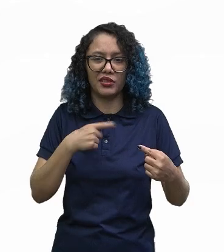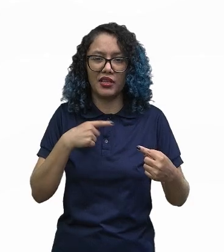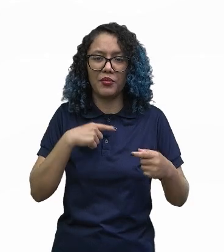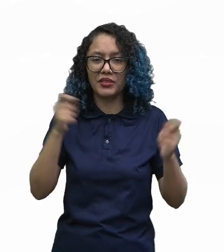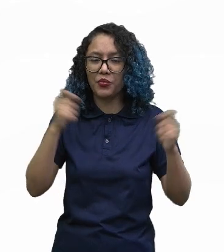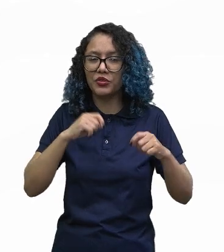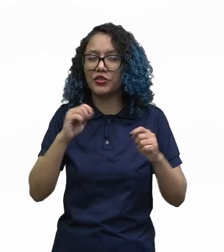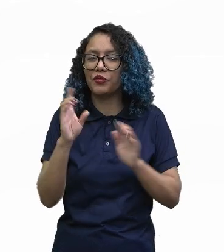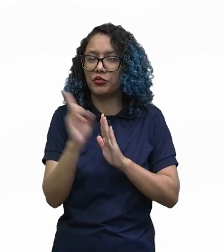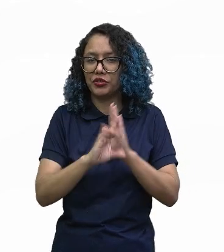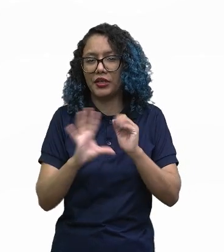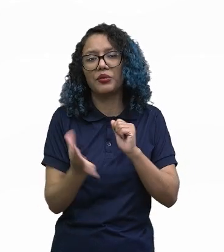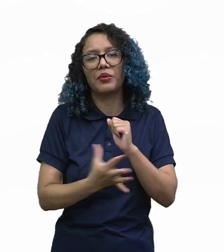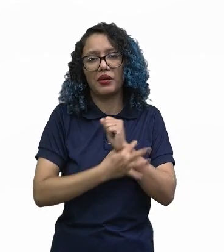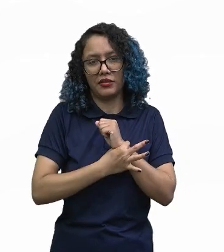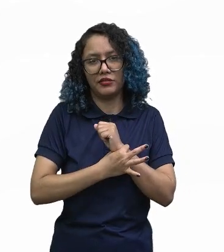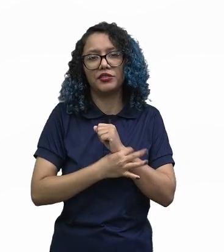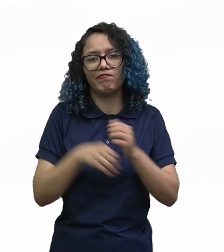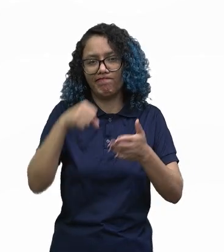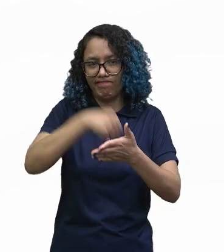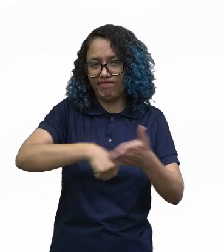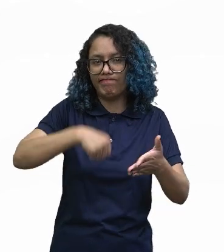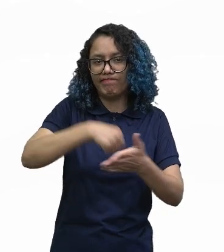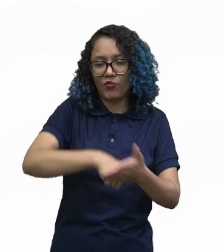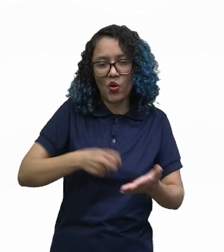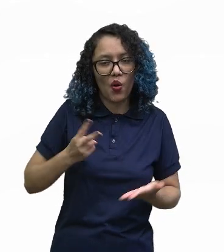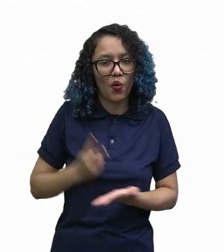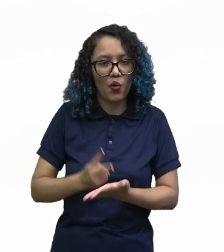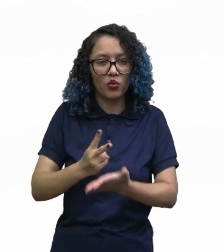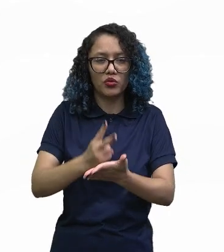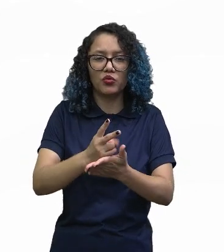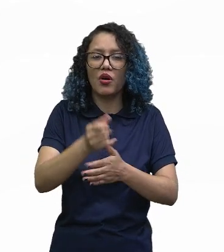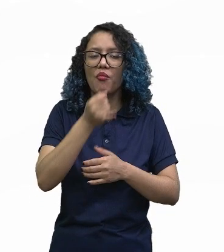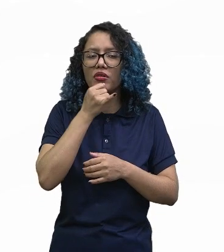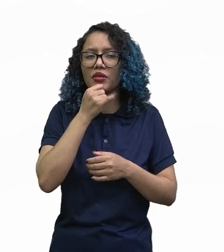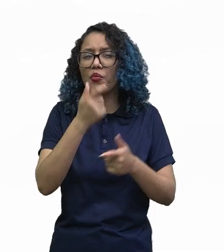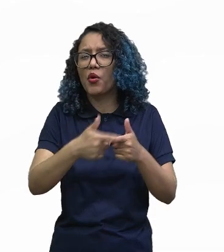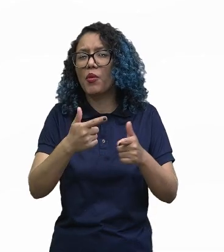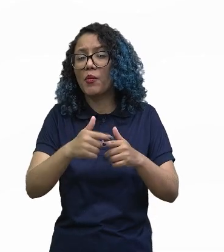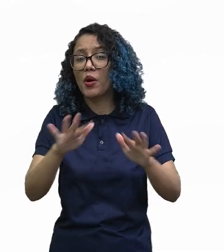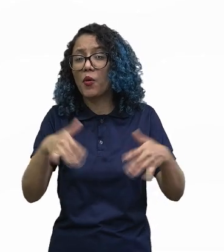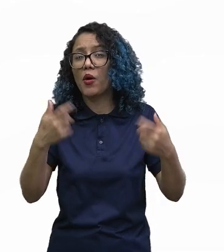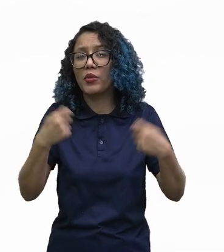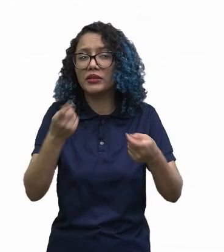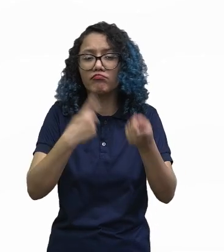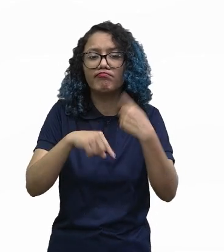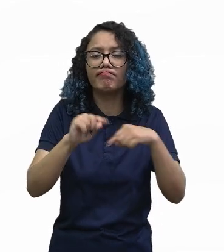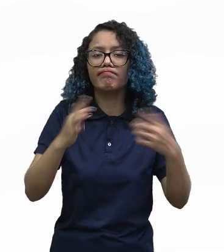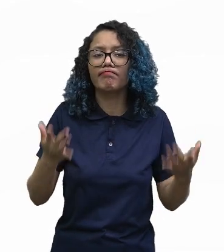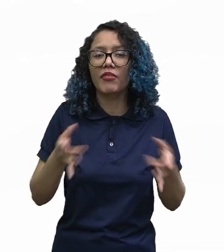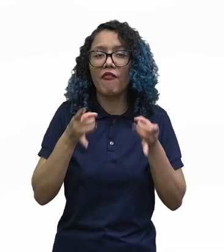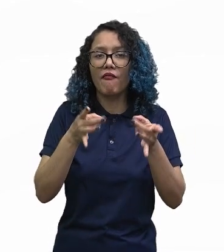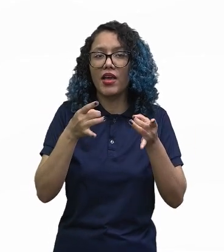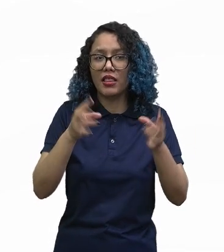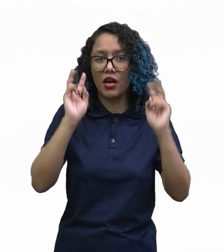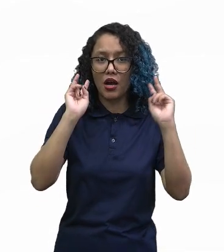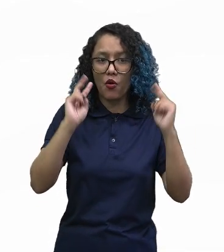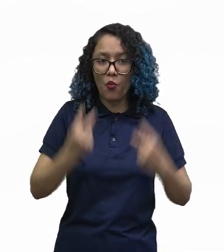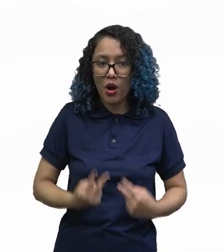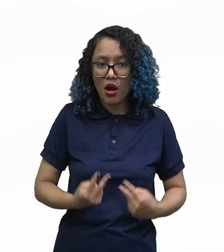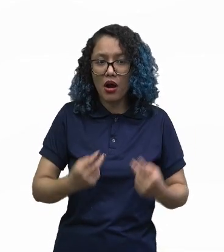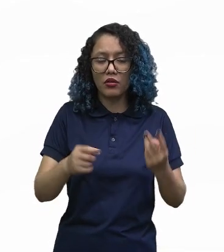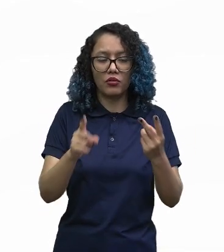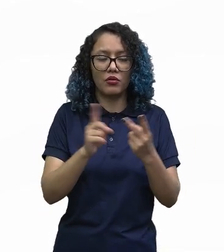desses direitos, né? Como são evidenciados pelos problemas de tráfico humano,